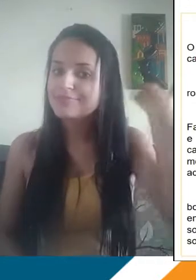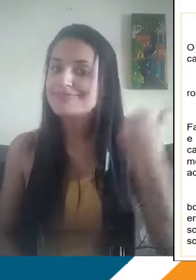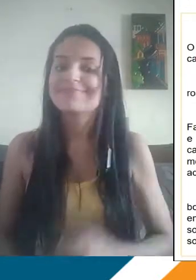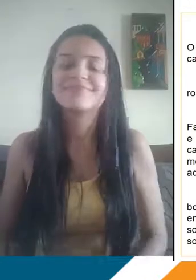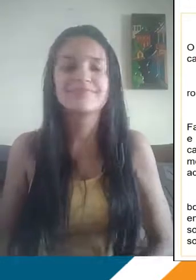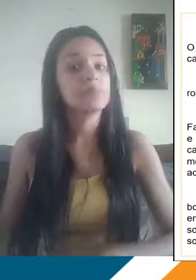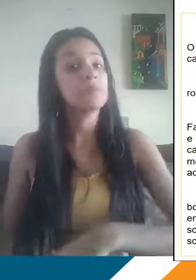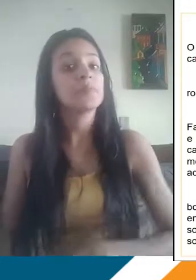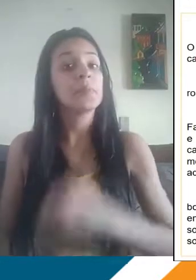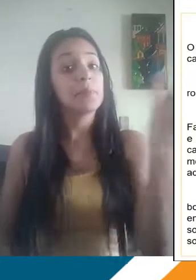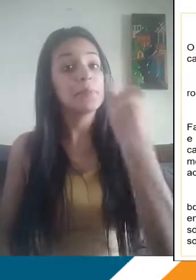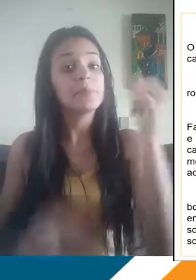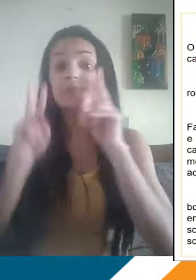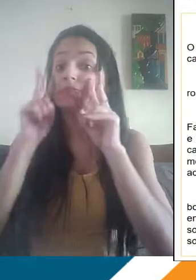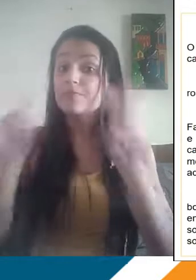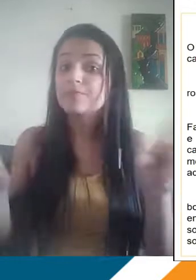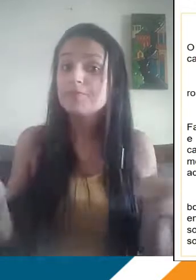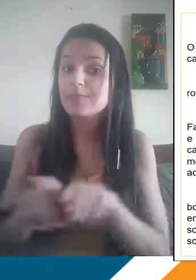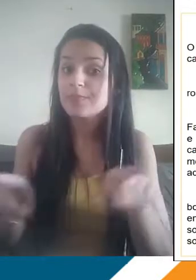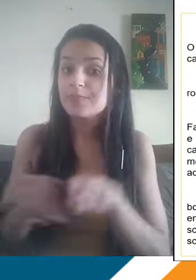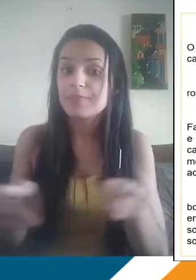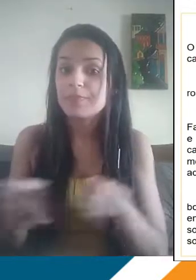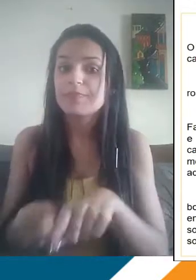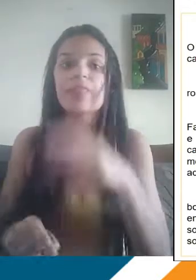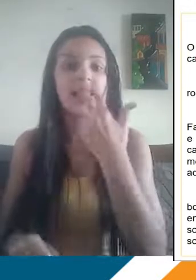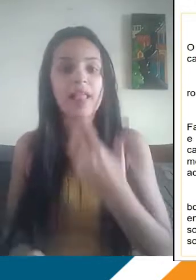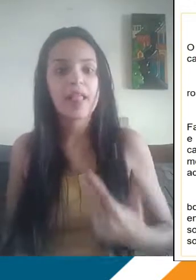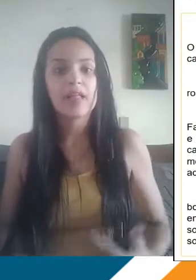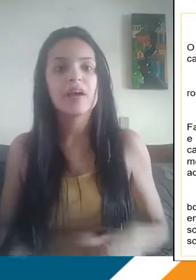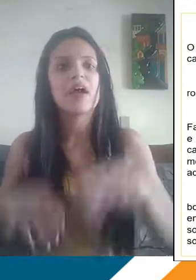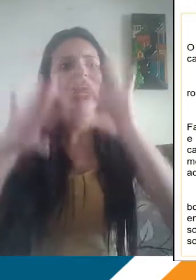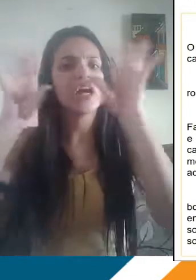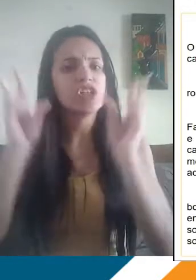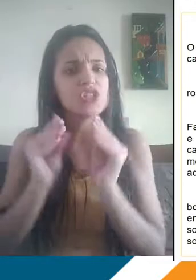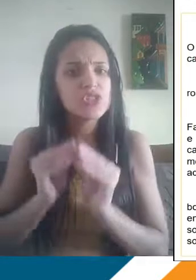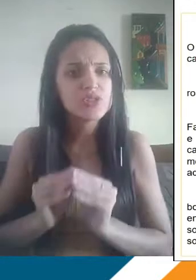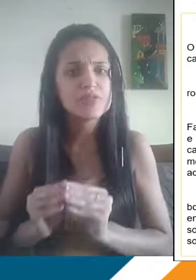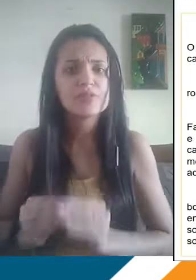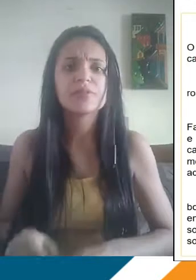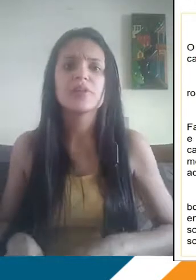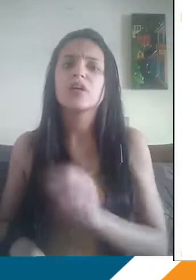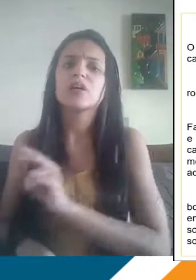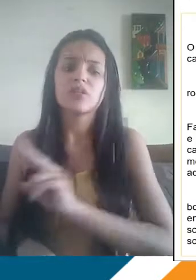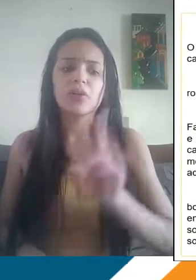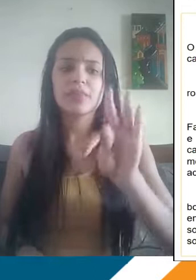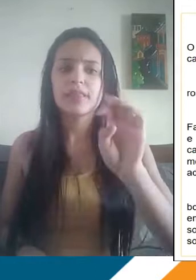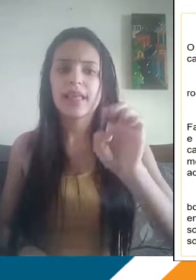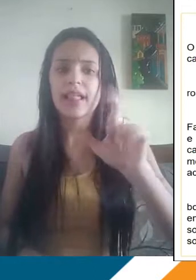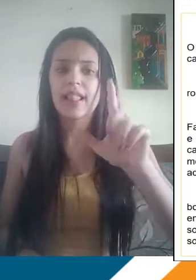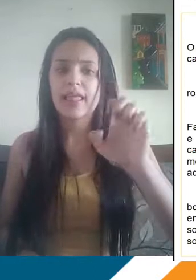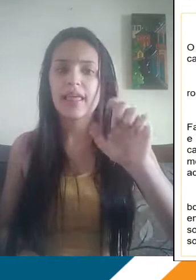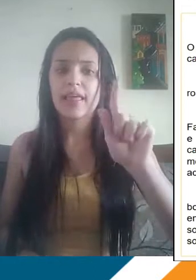é importante observar que nós temos também aqui uma linguagem enxuta chamada de telegráfica além da